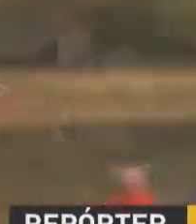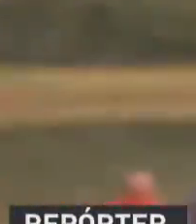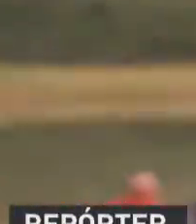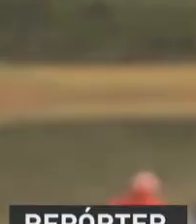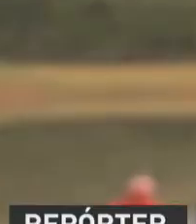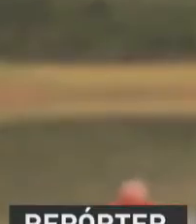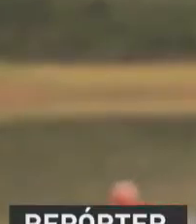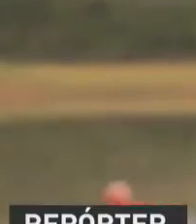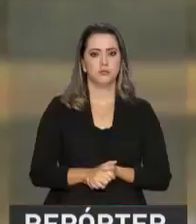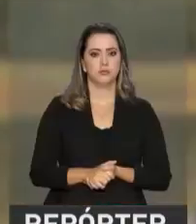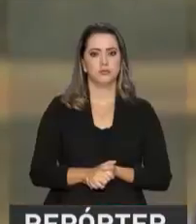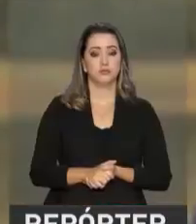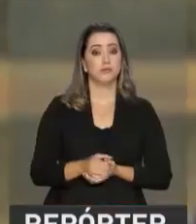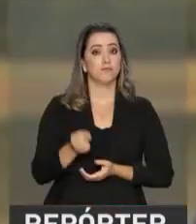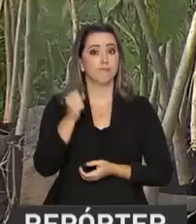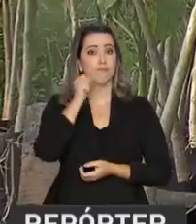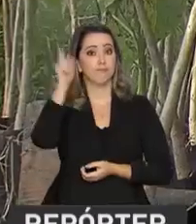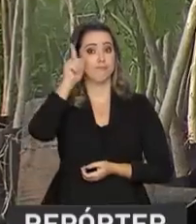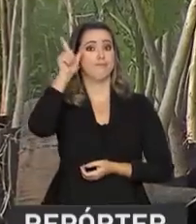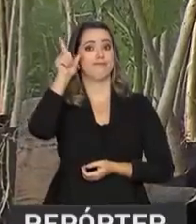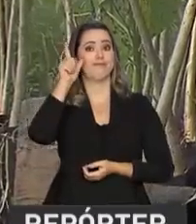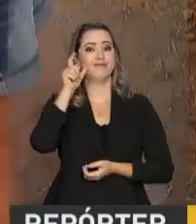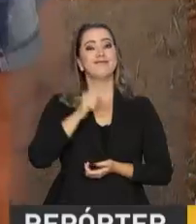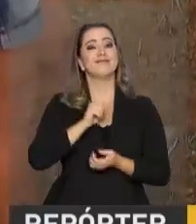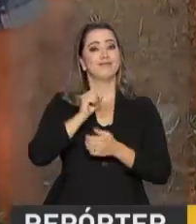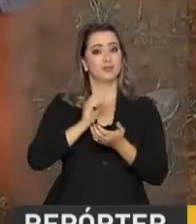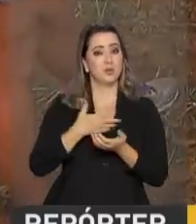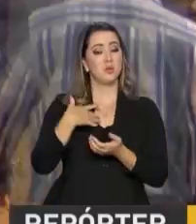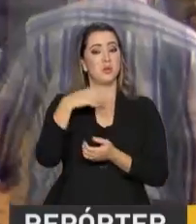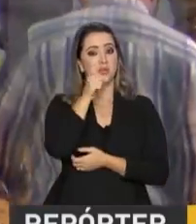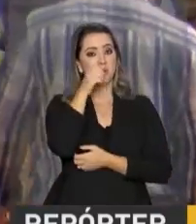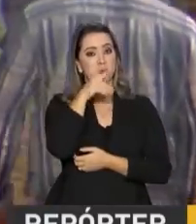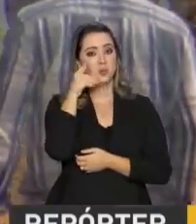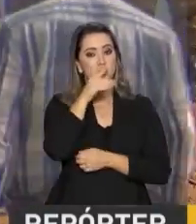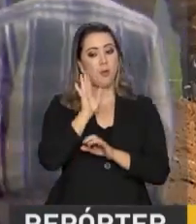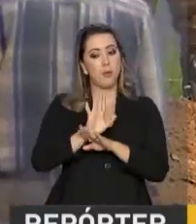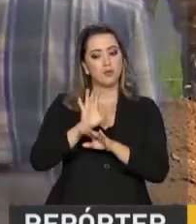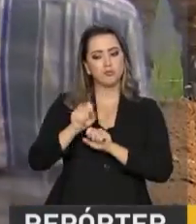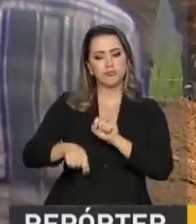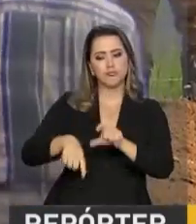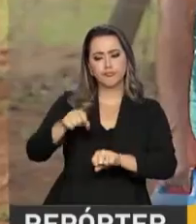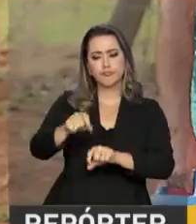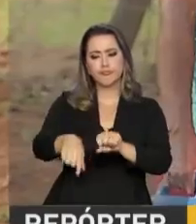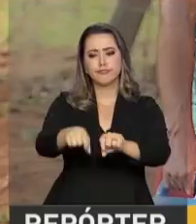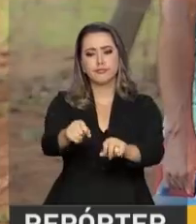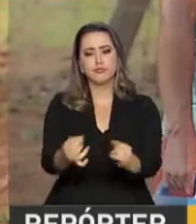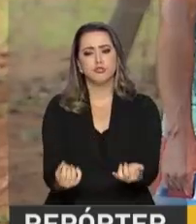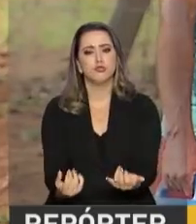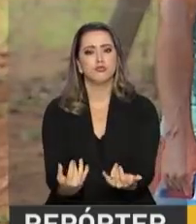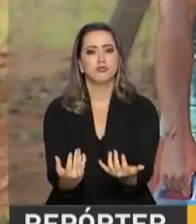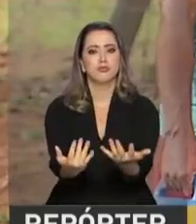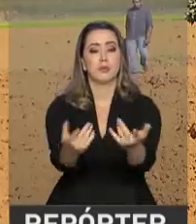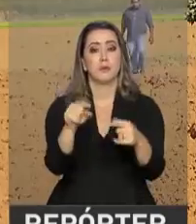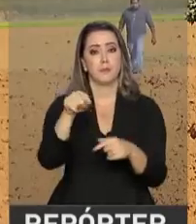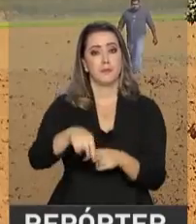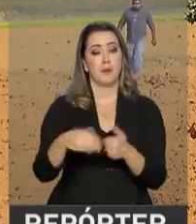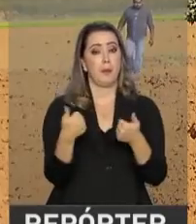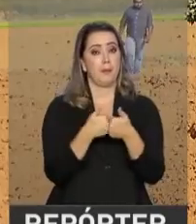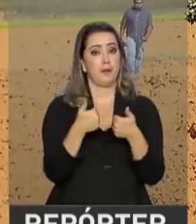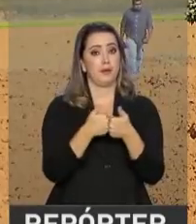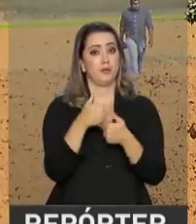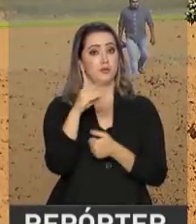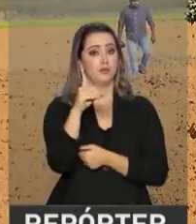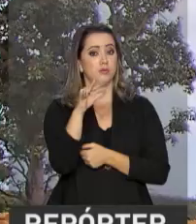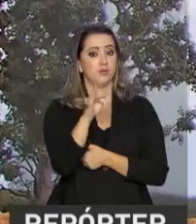tomar acordou cedo no fim de semana para plantar mudas e sementes na orla da bacia do lago do descoberto no distrito federal ele